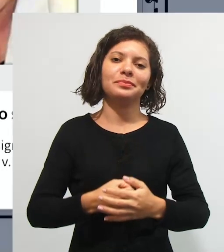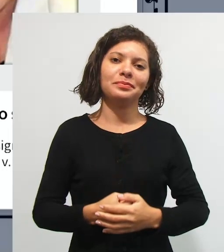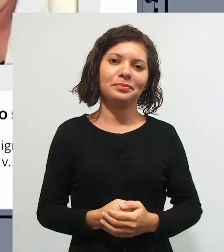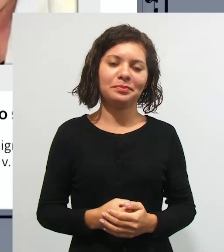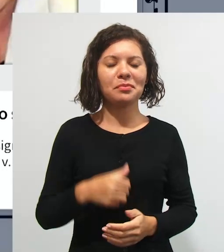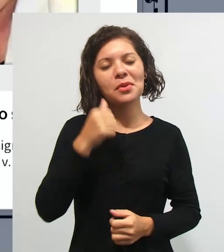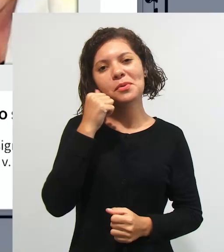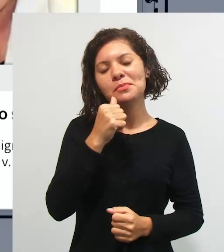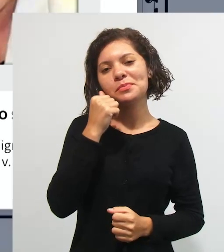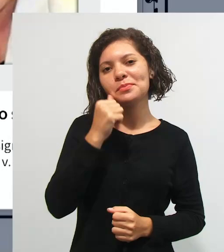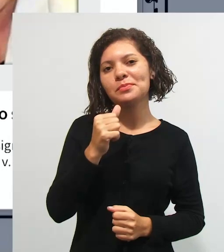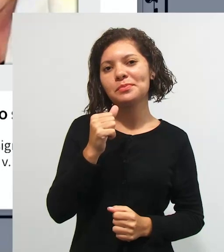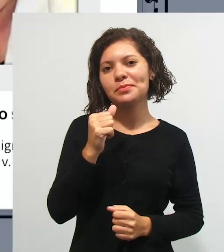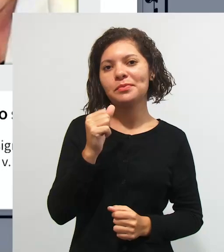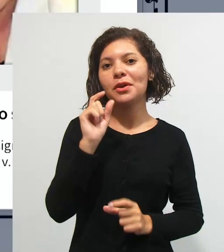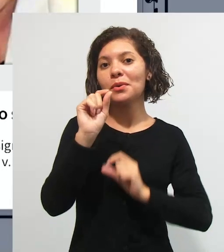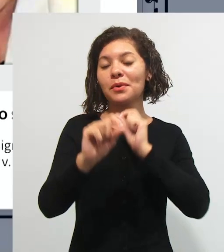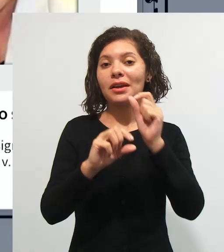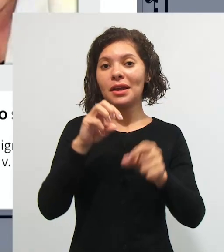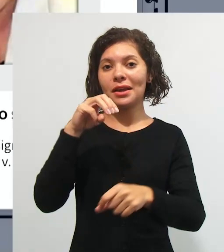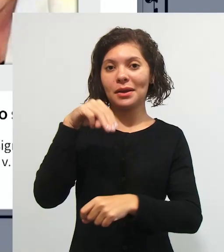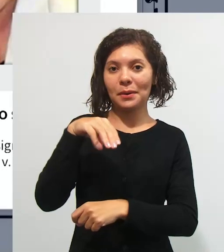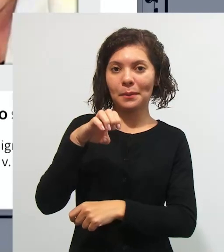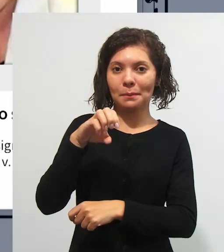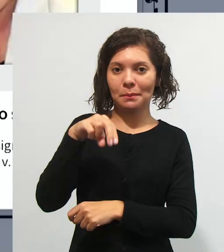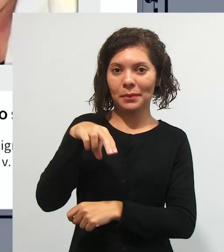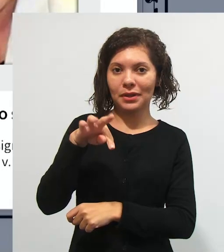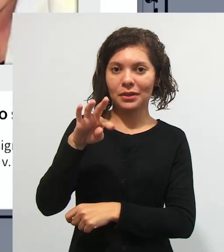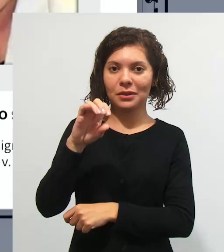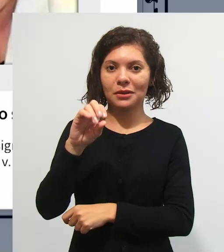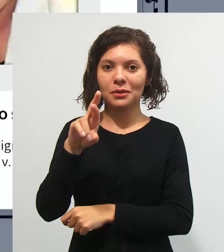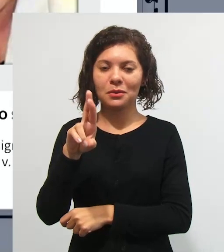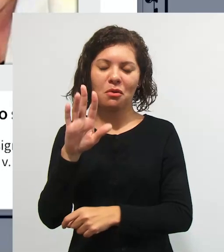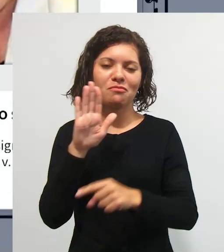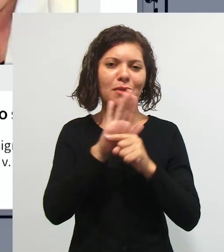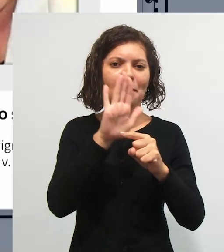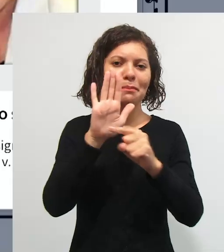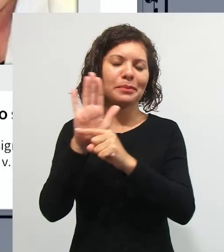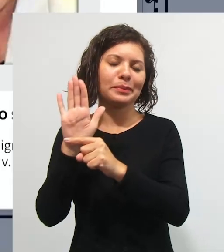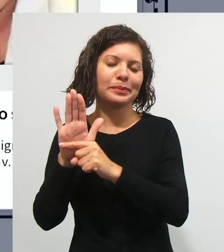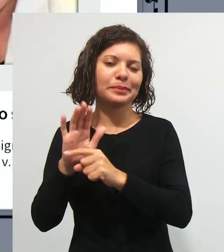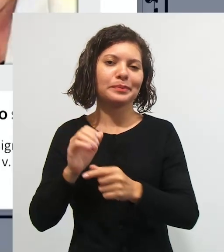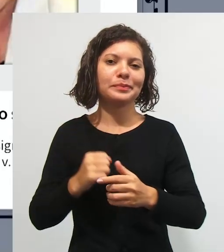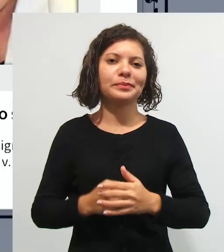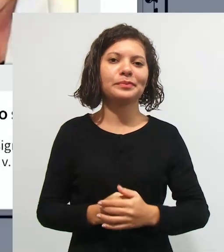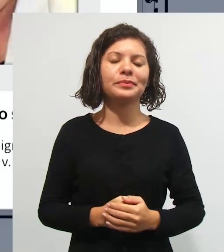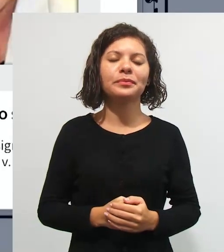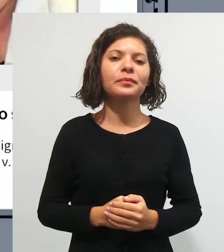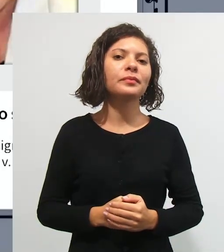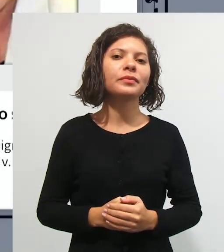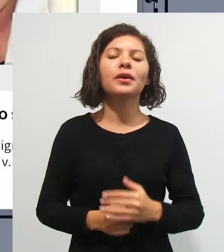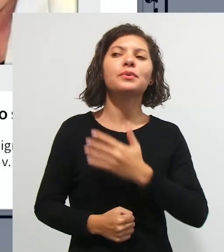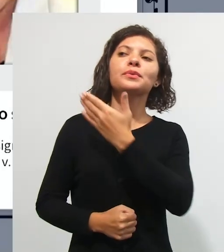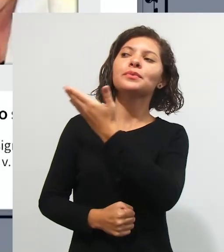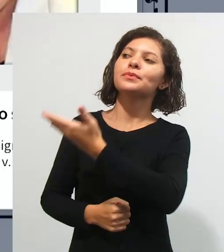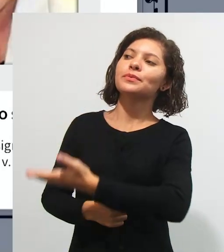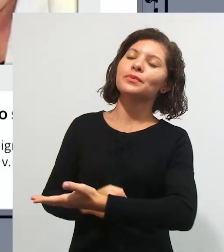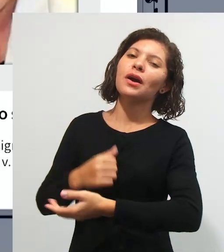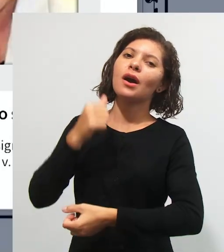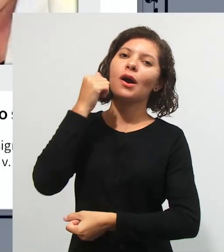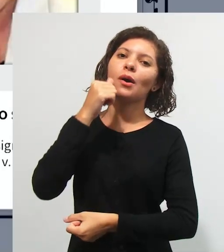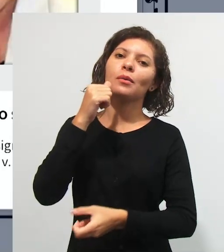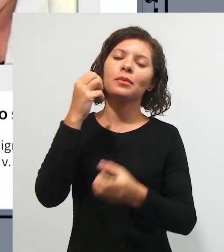um mentor, né? É uma mentora nossa aqui. E a Selma, ela diz o seguinte: a importância da pesquisa na formação